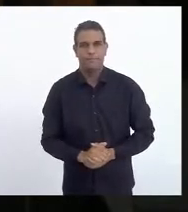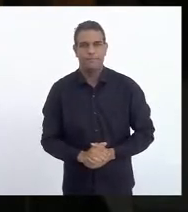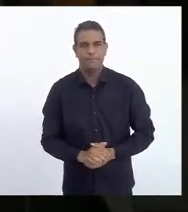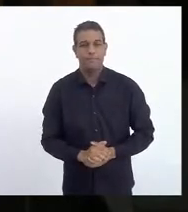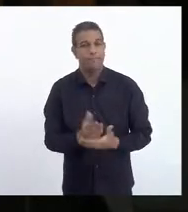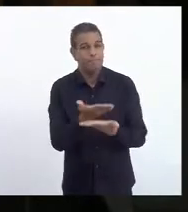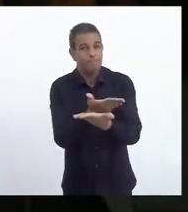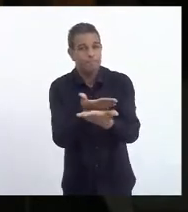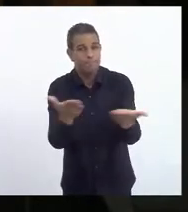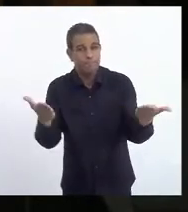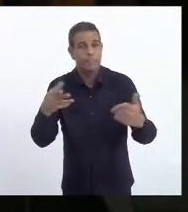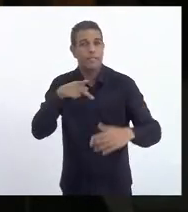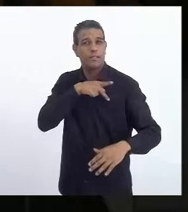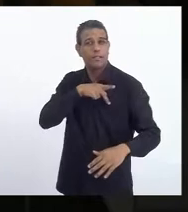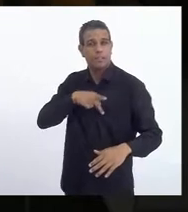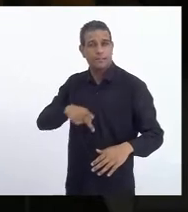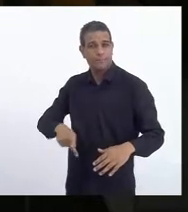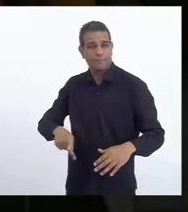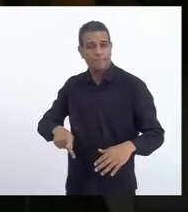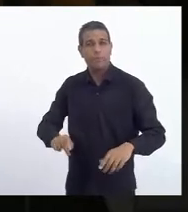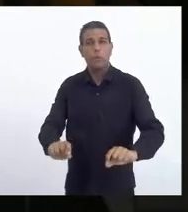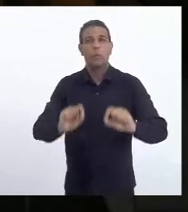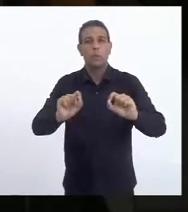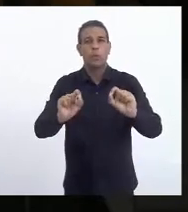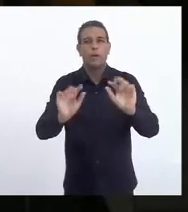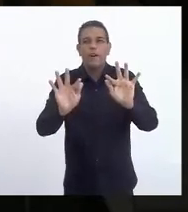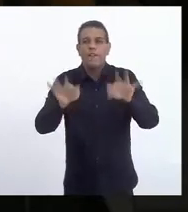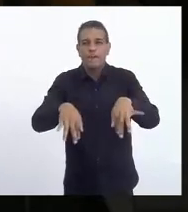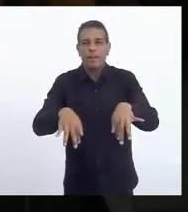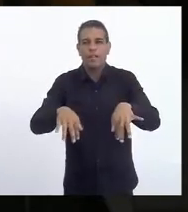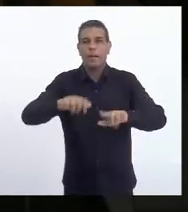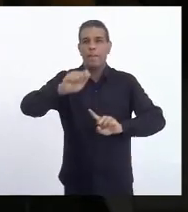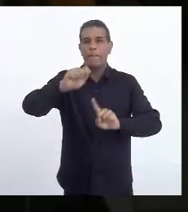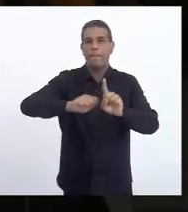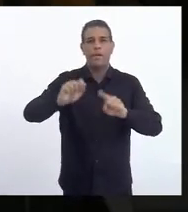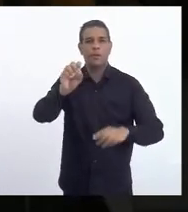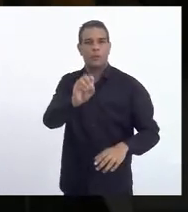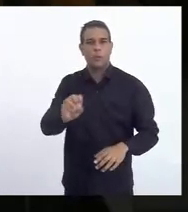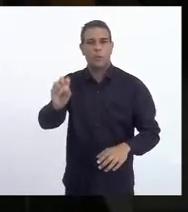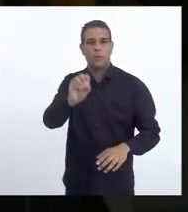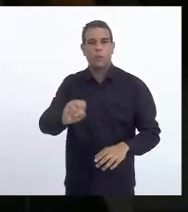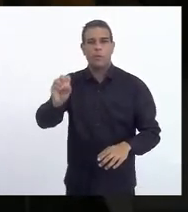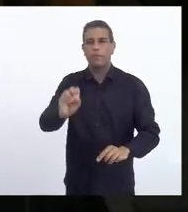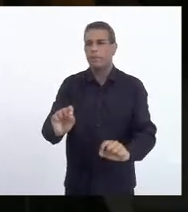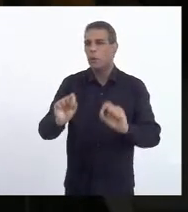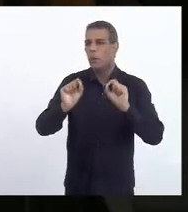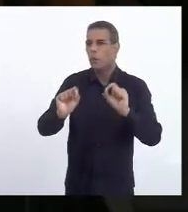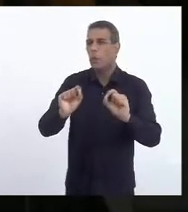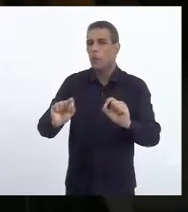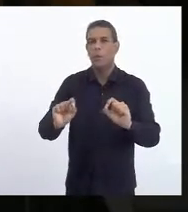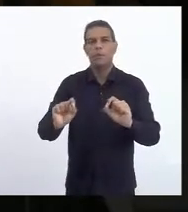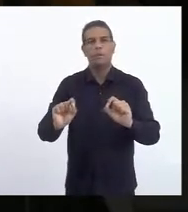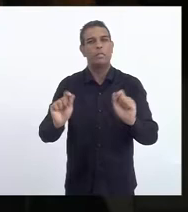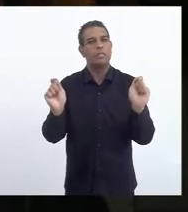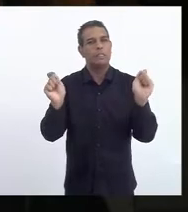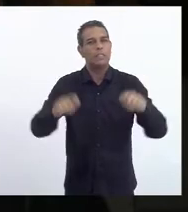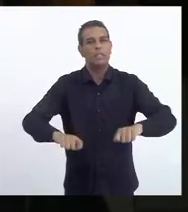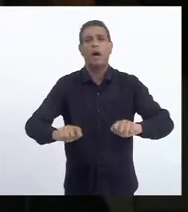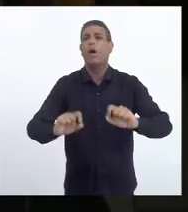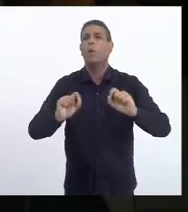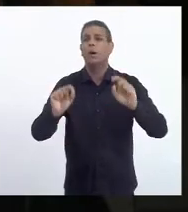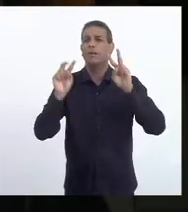e chora Presidente terminamos o mês de outubro e sobre o